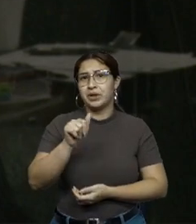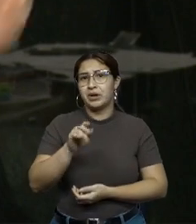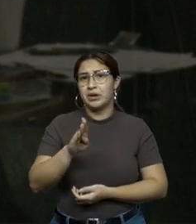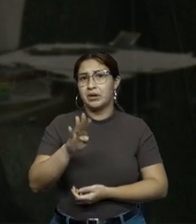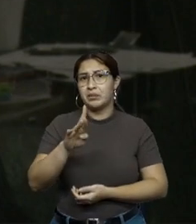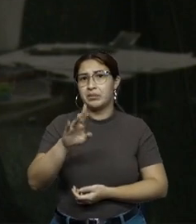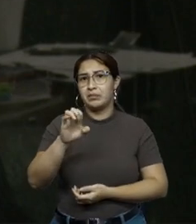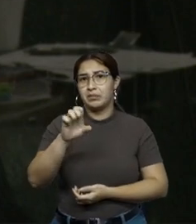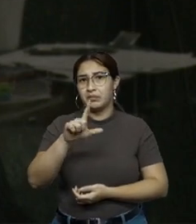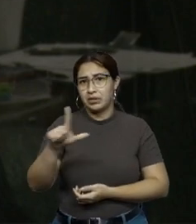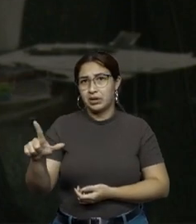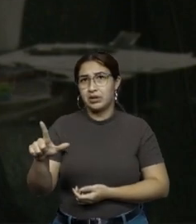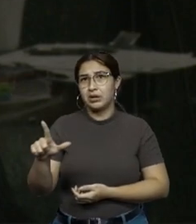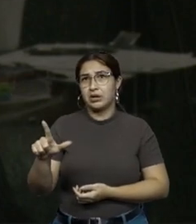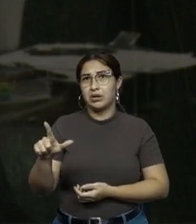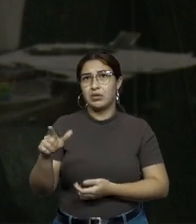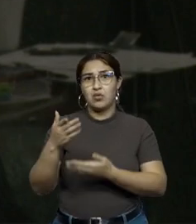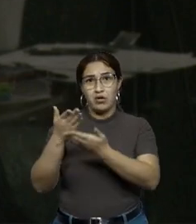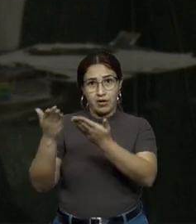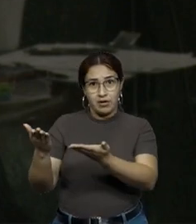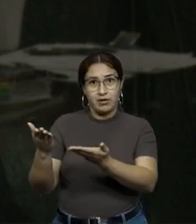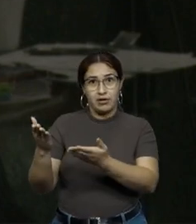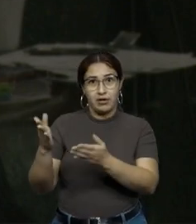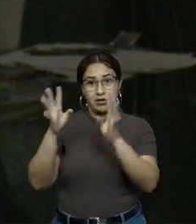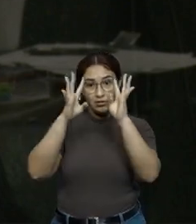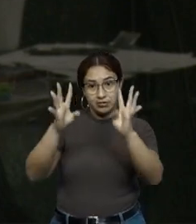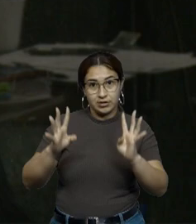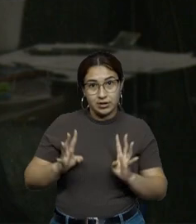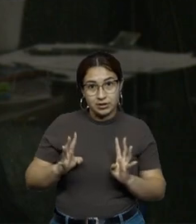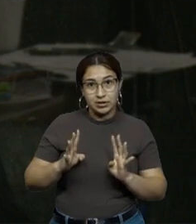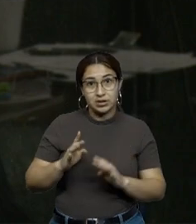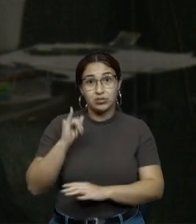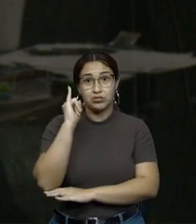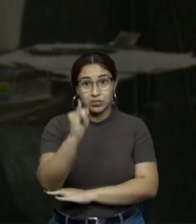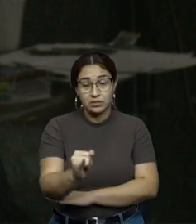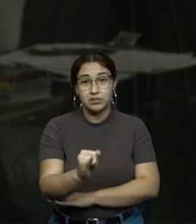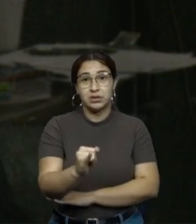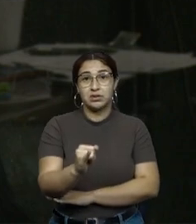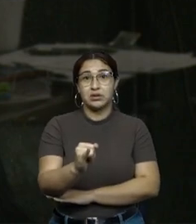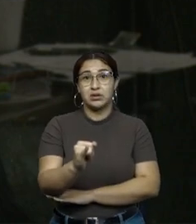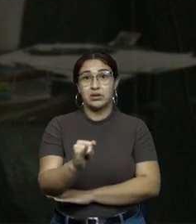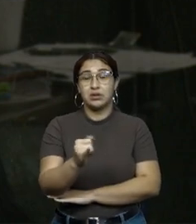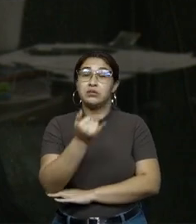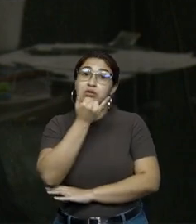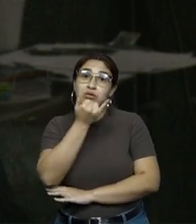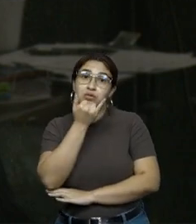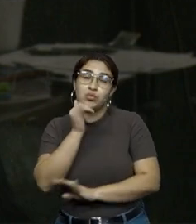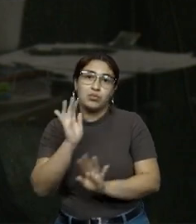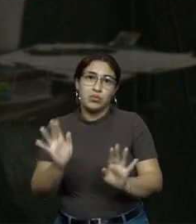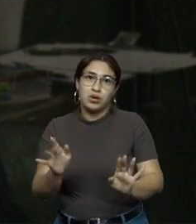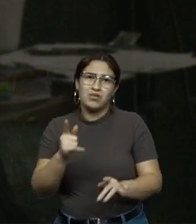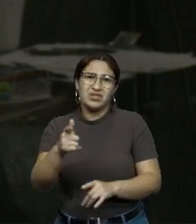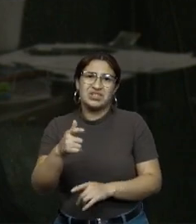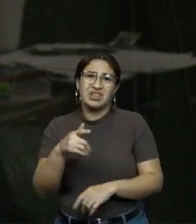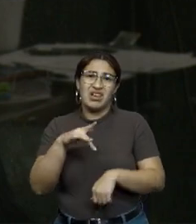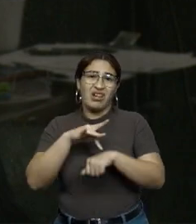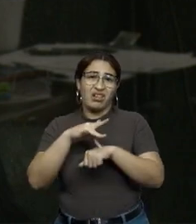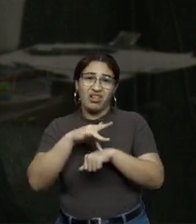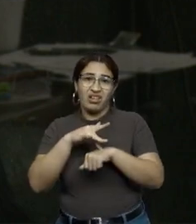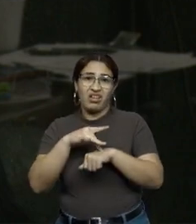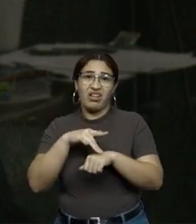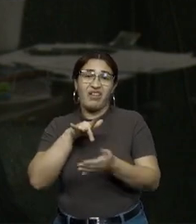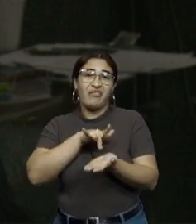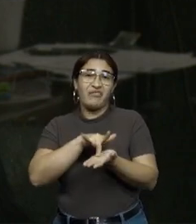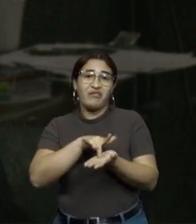estiver nos escutando por favor abra a câmera daí eu vou dizer para você você foi perdão mas muito cínico aqui você falou